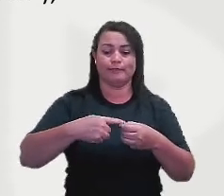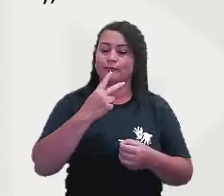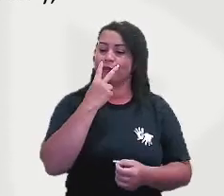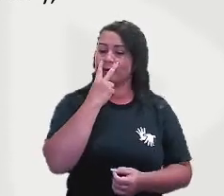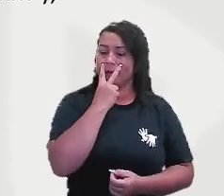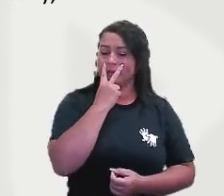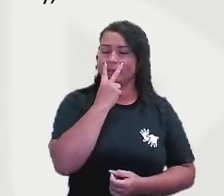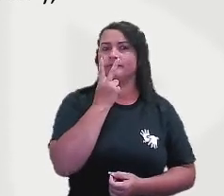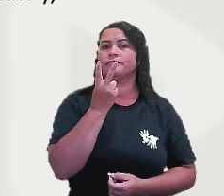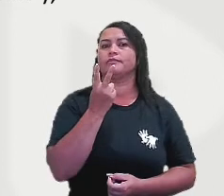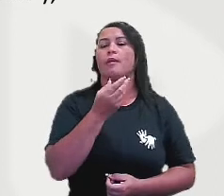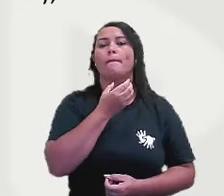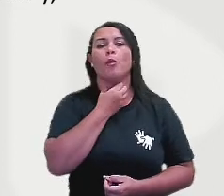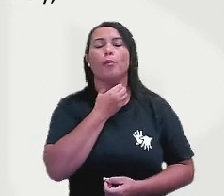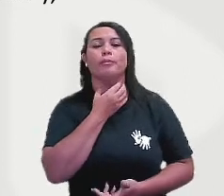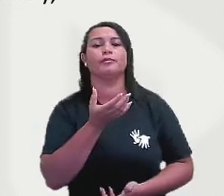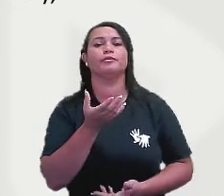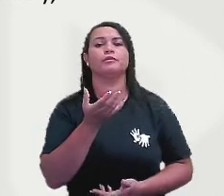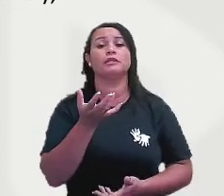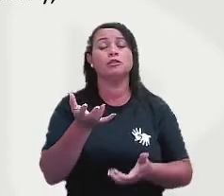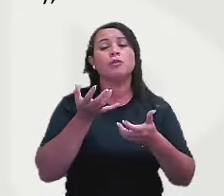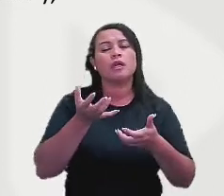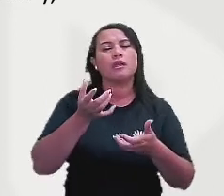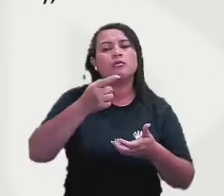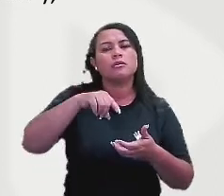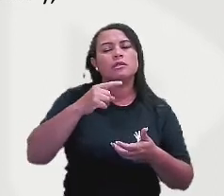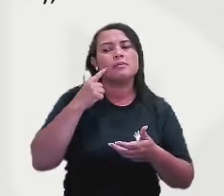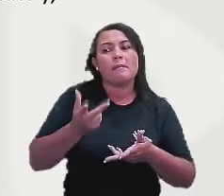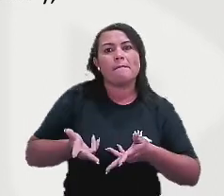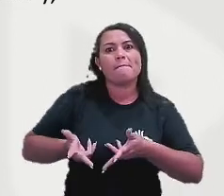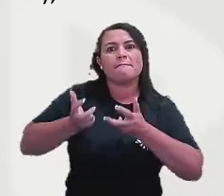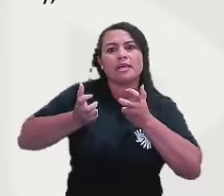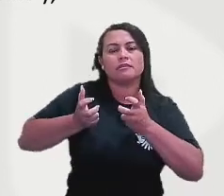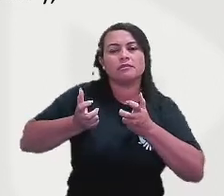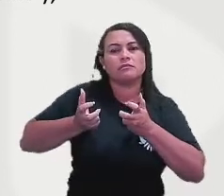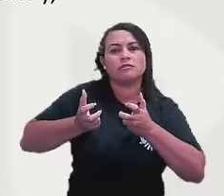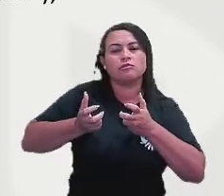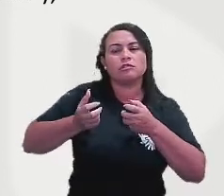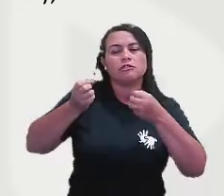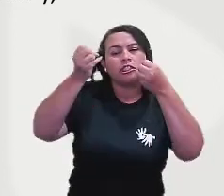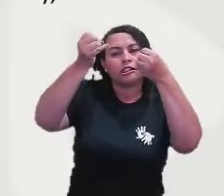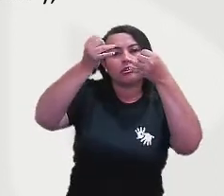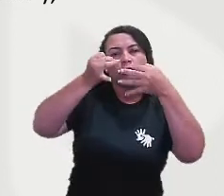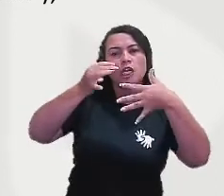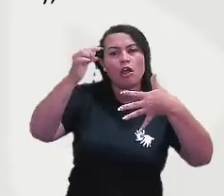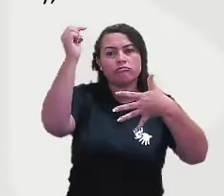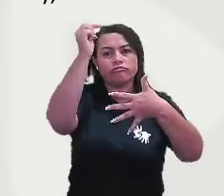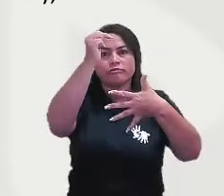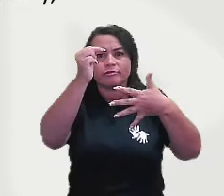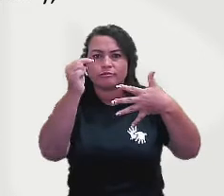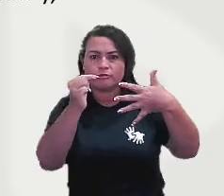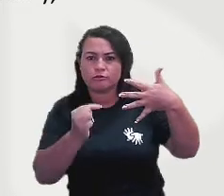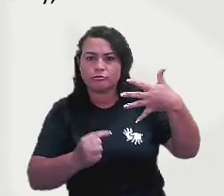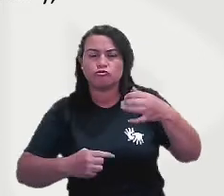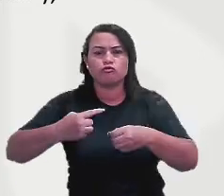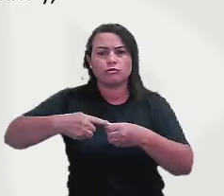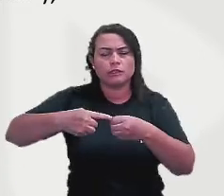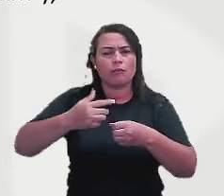de Santo Antão, por Pombos. E aí eu quero que vocês percebam, quando eu trouxer todos esses municípios, que essas áreas